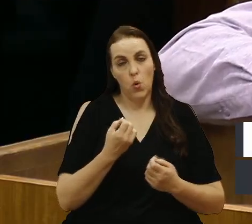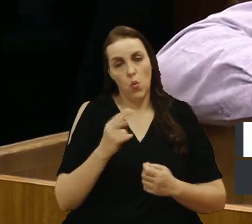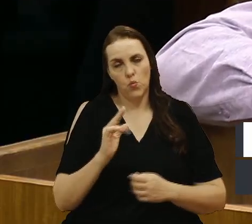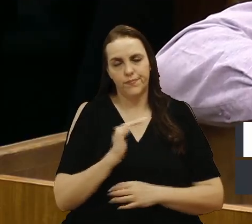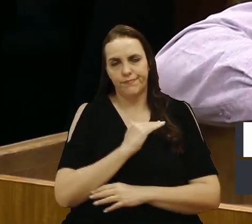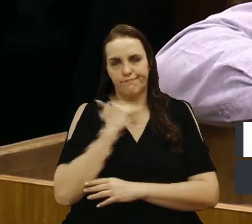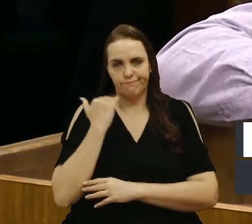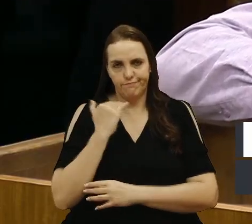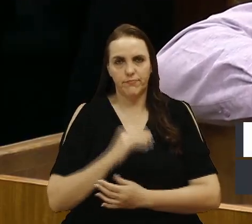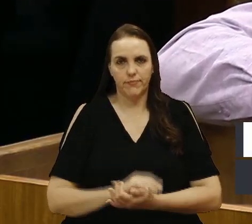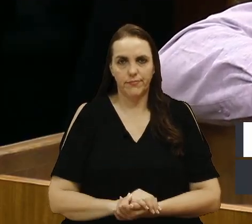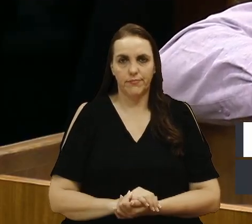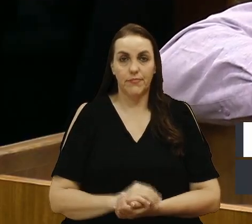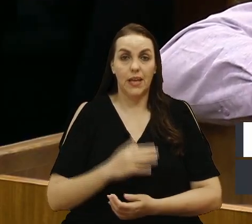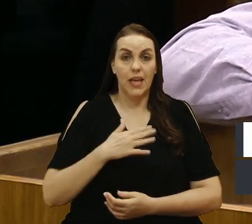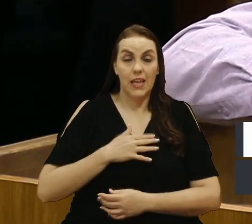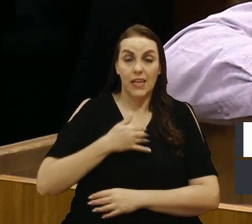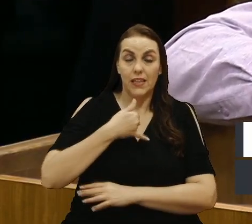Eu, infelizmente,